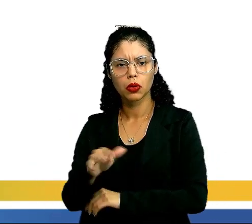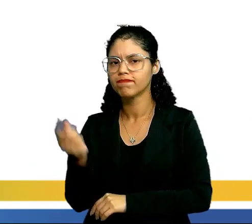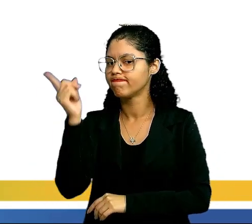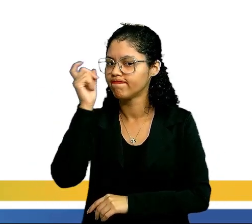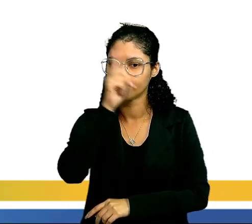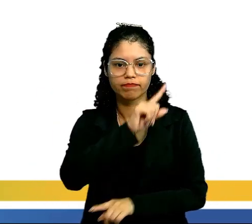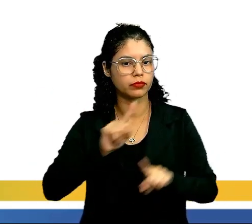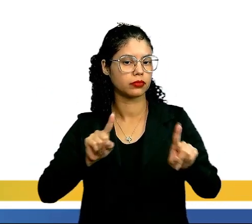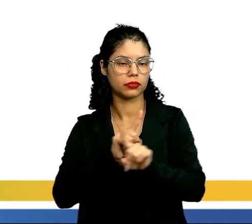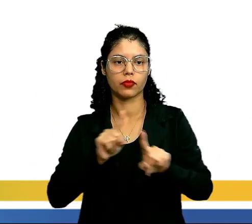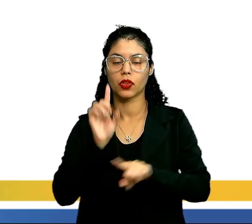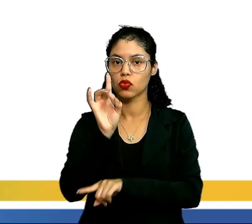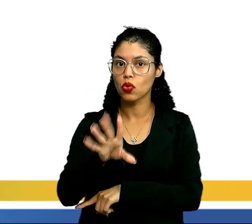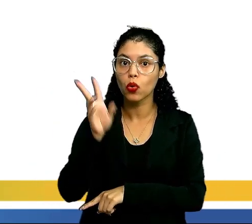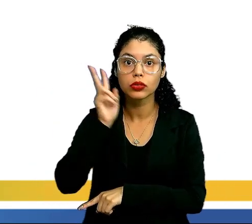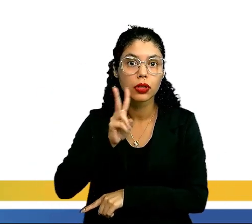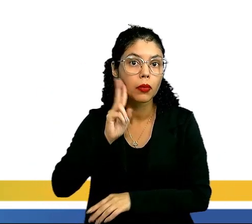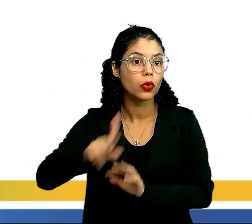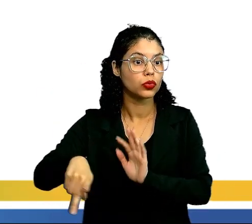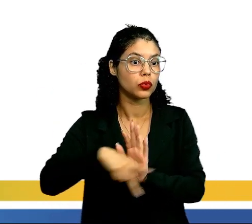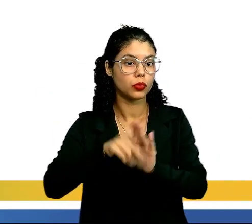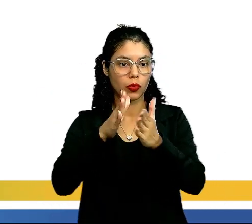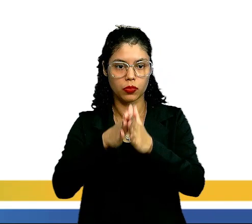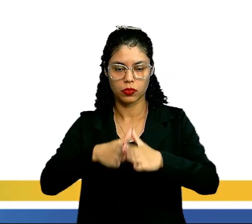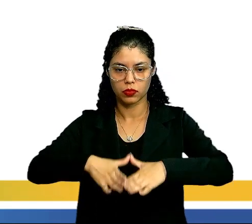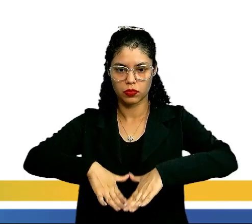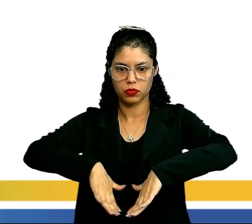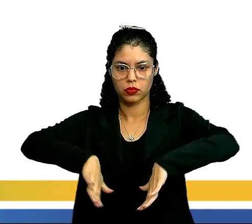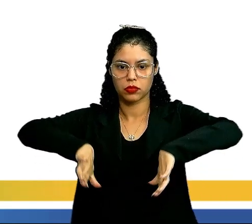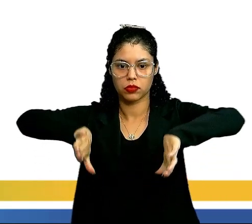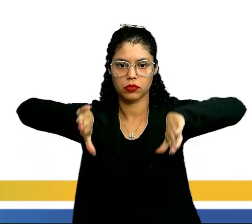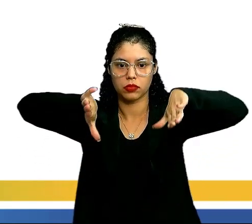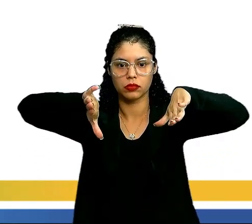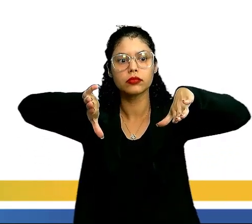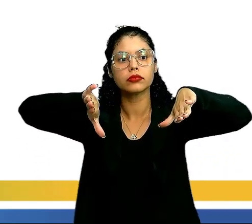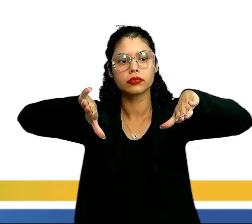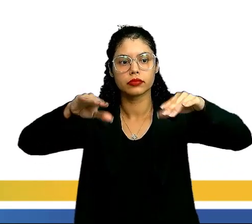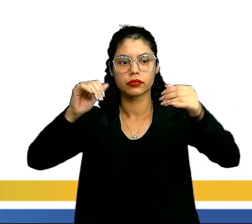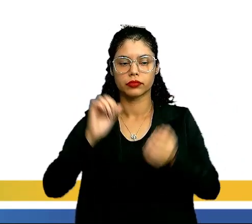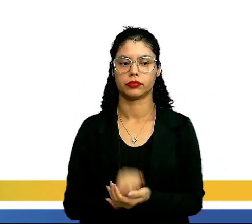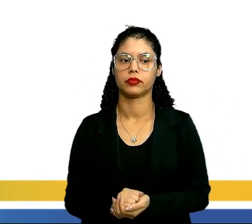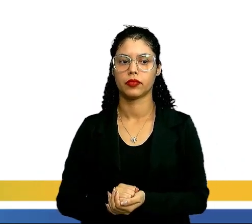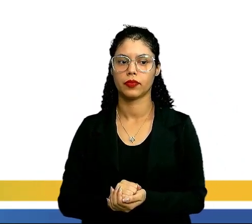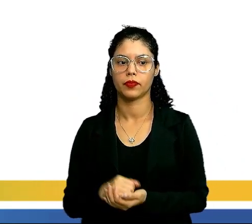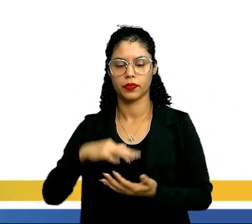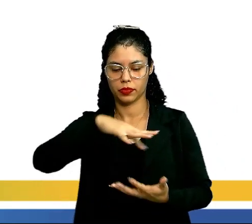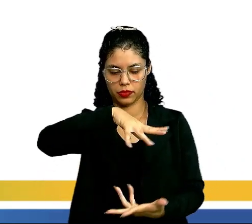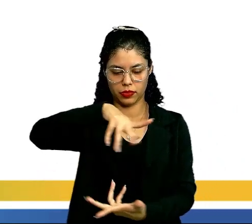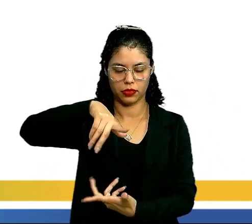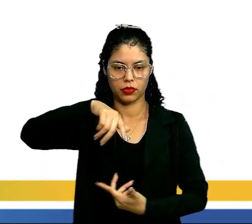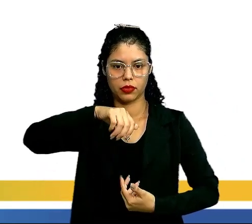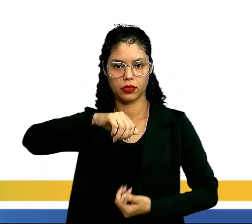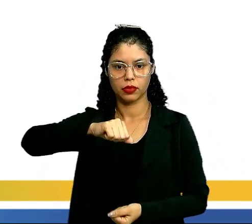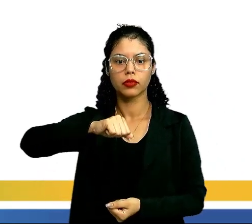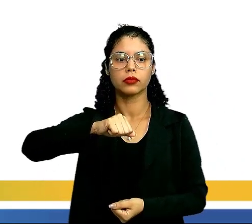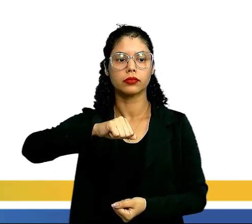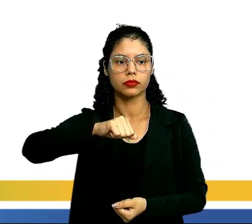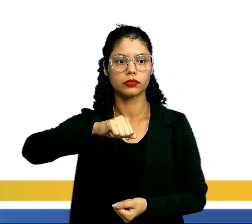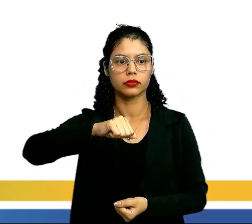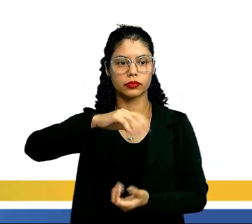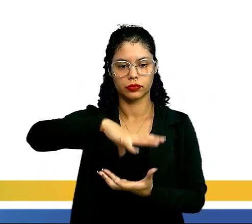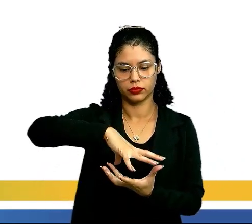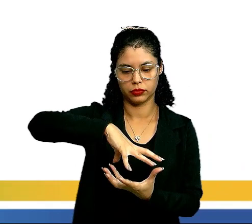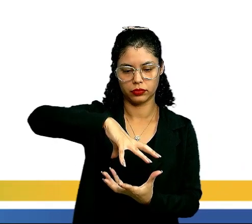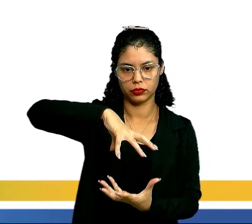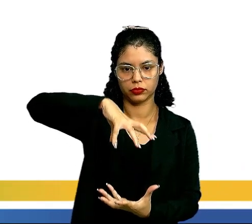é difícil, é só lembrar do próprio formato. Ó, eu trouxe para vocês. Ela traz a Terra representada aí na forma de um